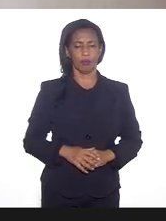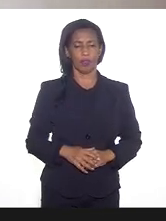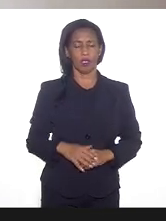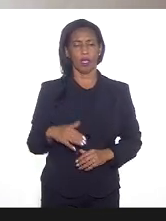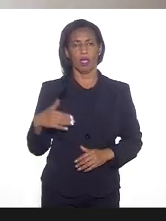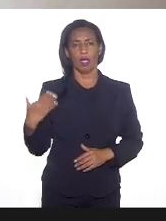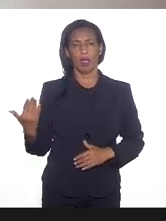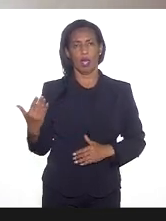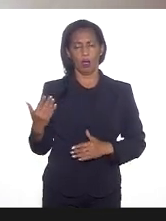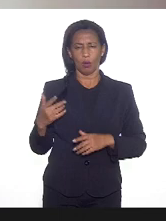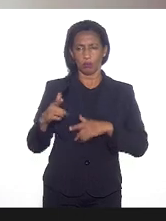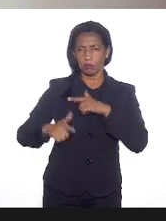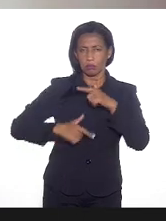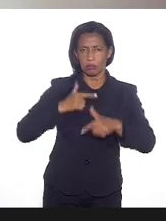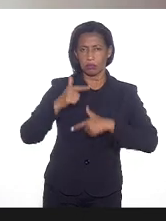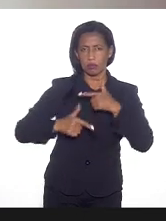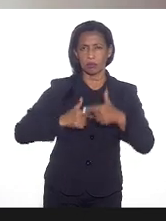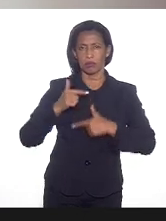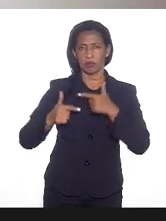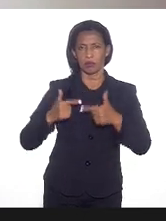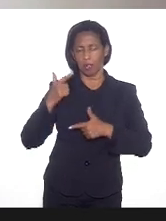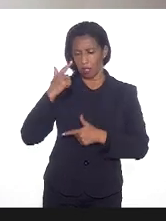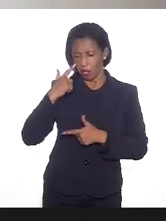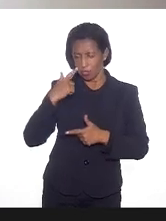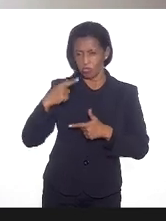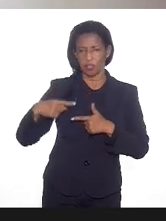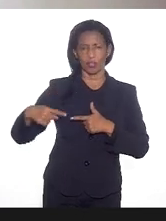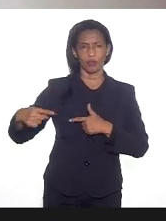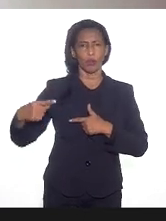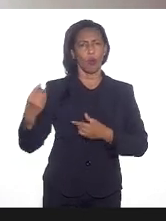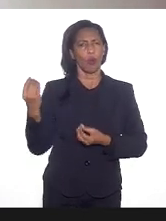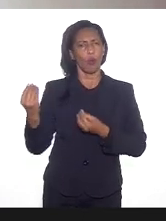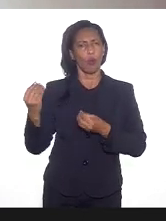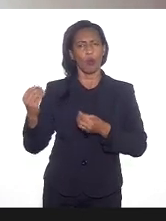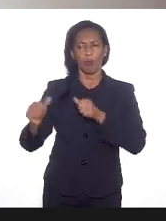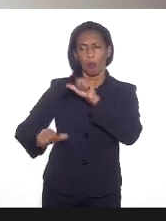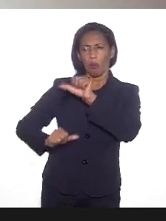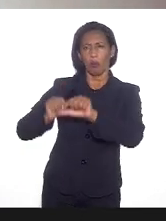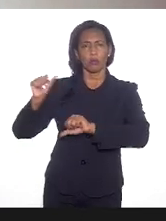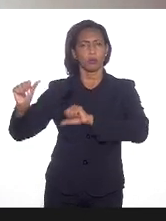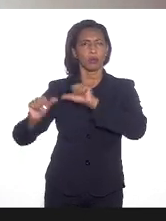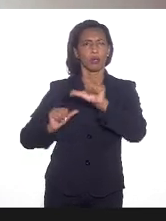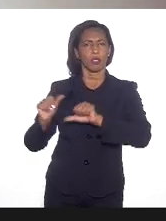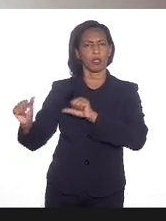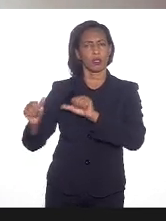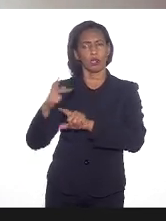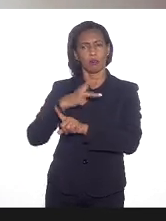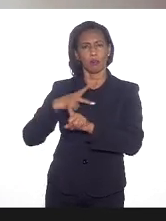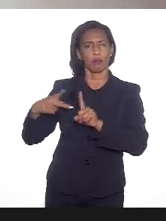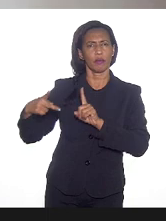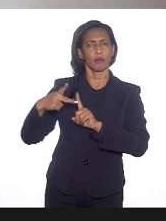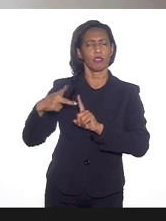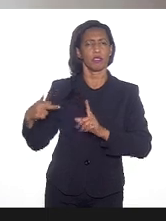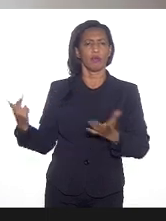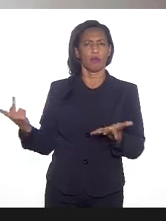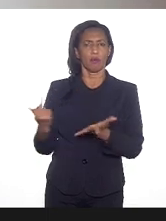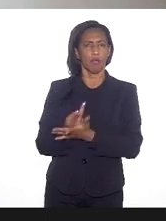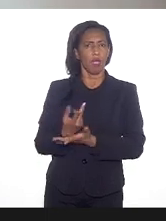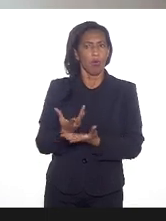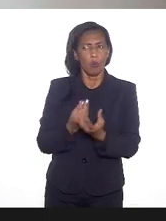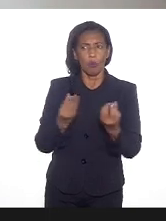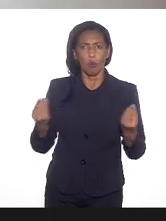longo desse trabalho, verificou, por exemplo, como mudanças estruturantes foram promovidas no Rio Previdência, muitas vezes sem